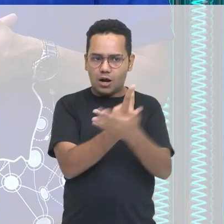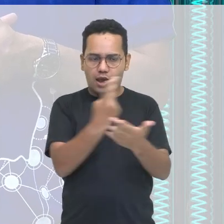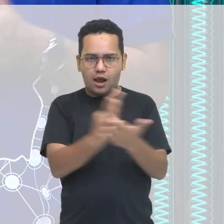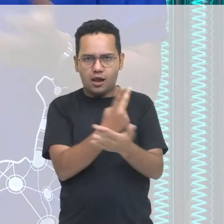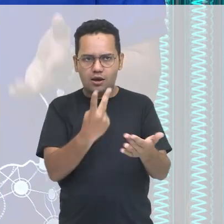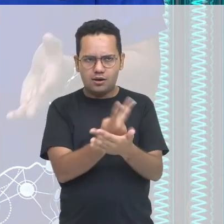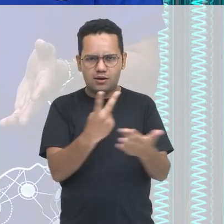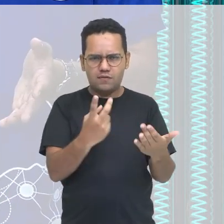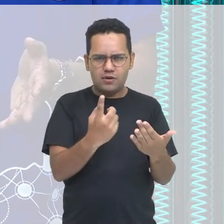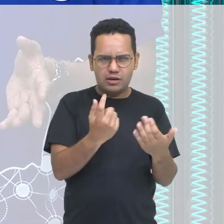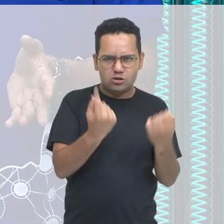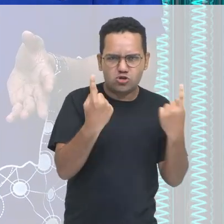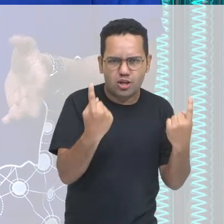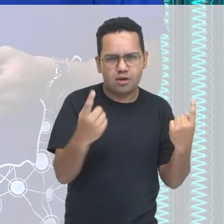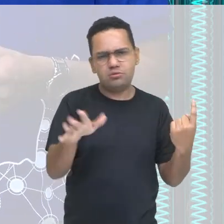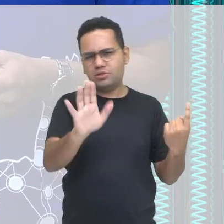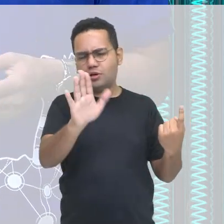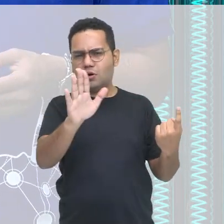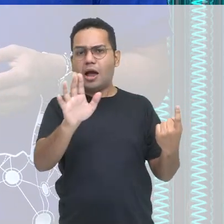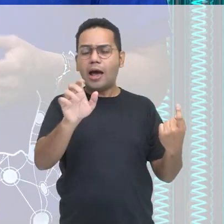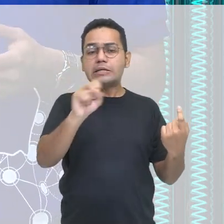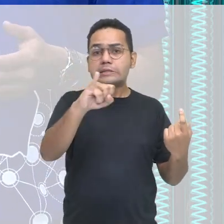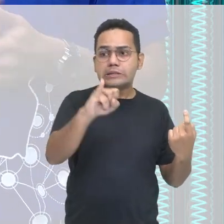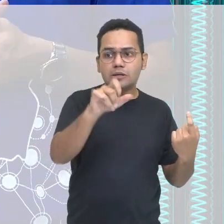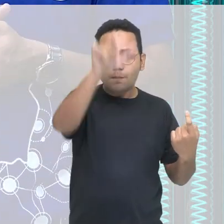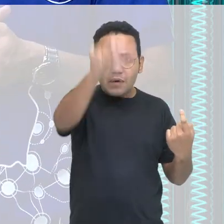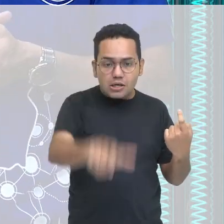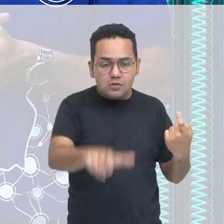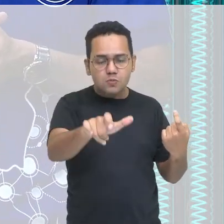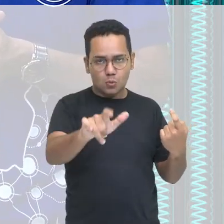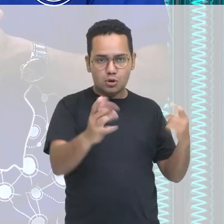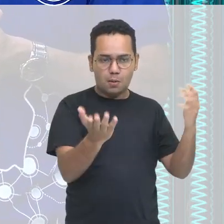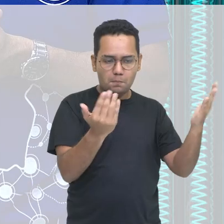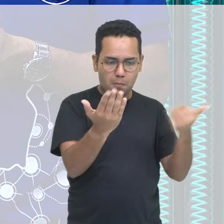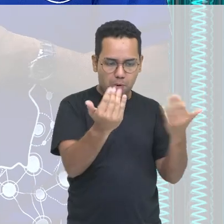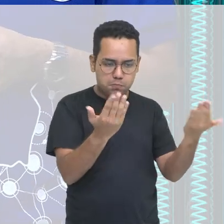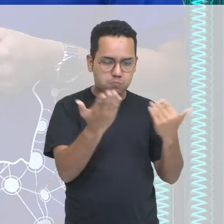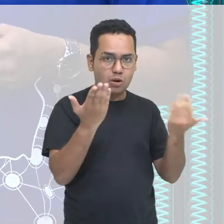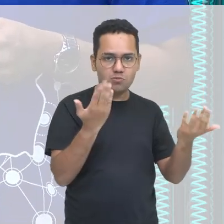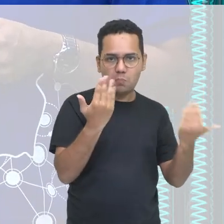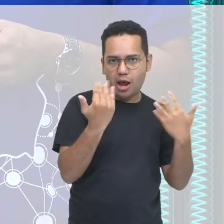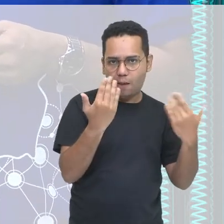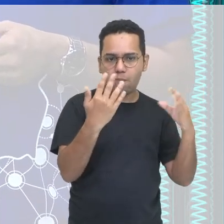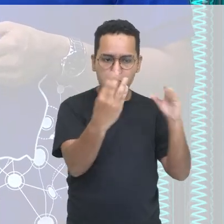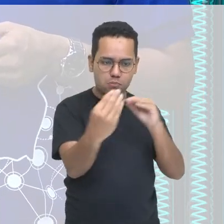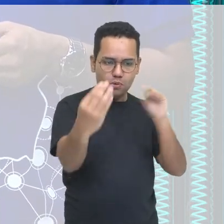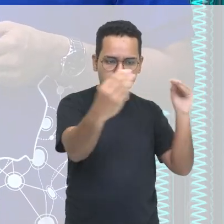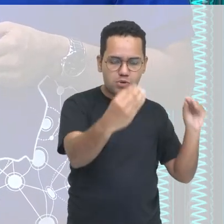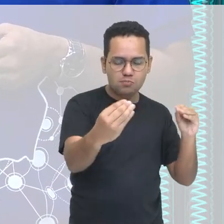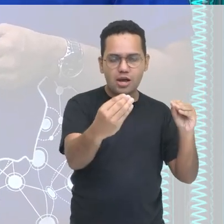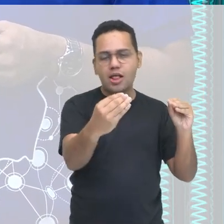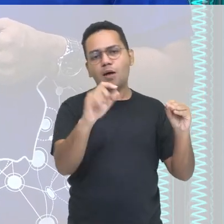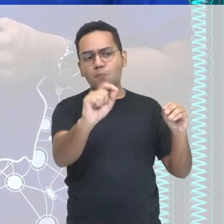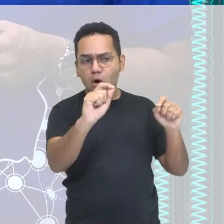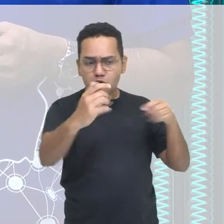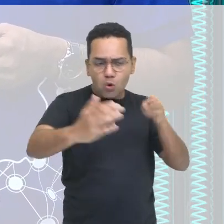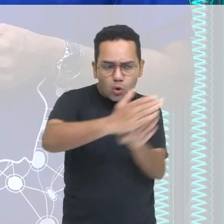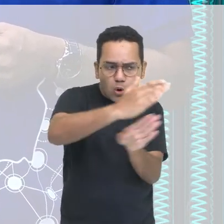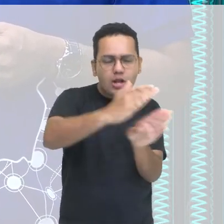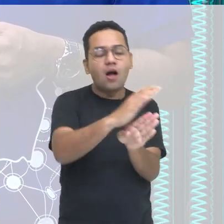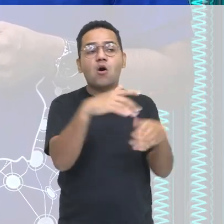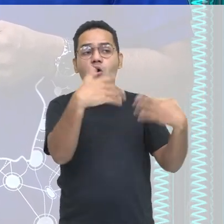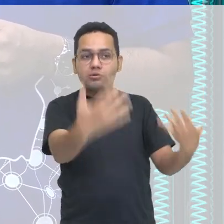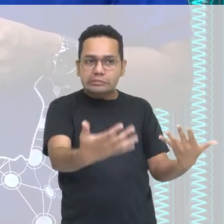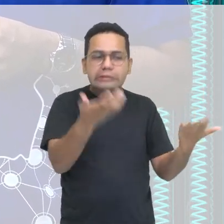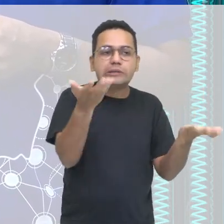falando contigo vai te corrigir, se for o caso, mas ele vai entender também a sua mensagem, ok? Então, nós temos honesty,